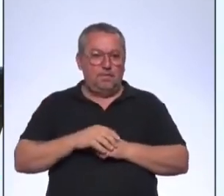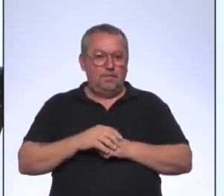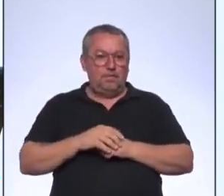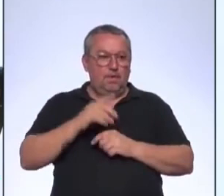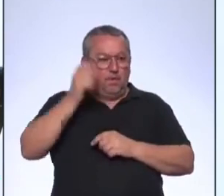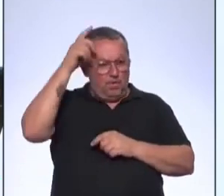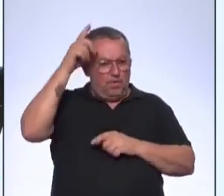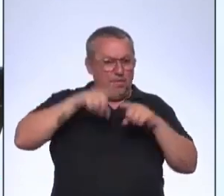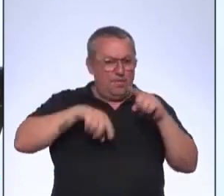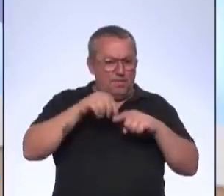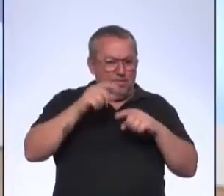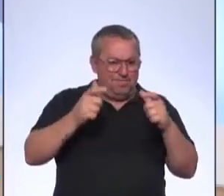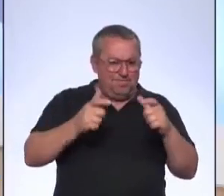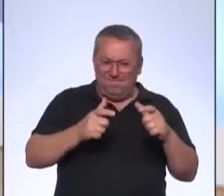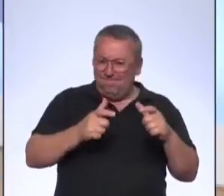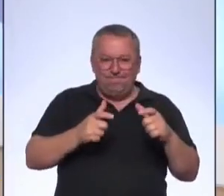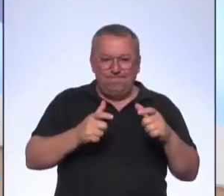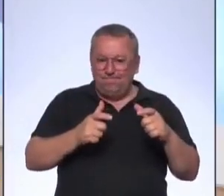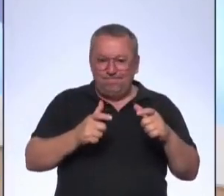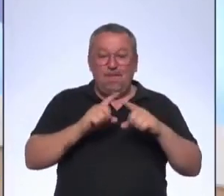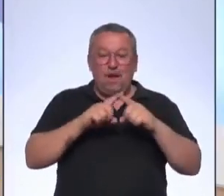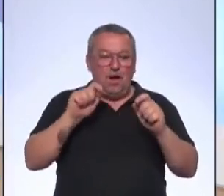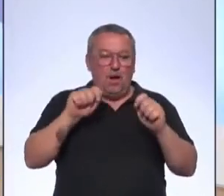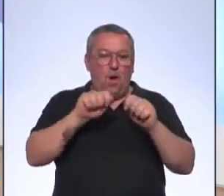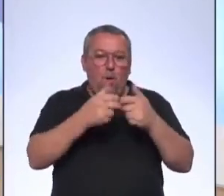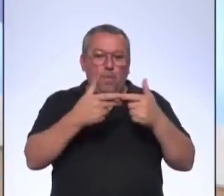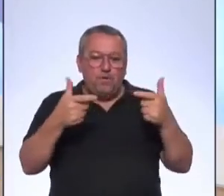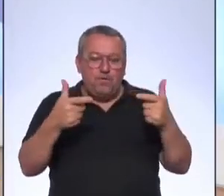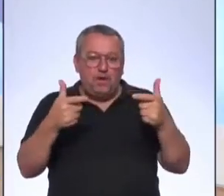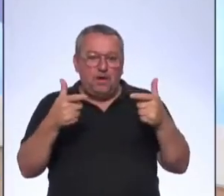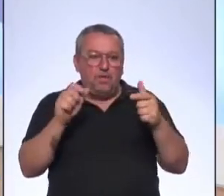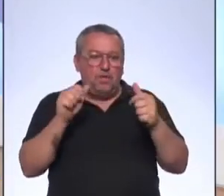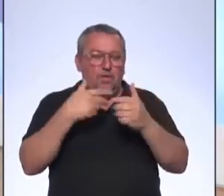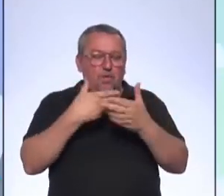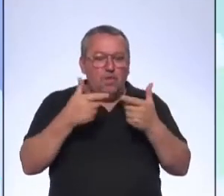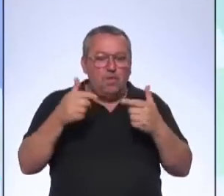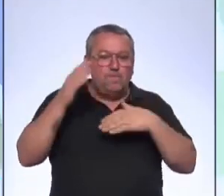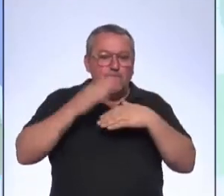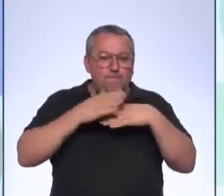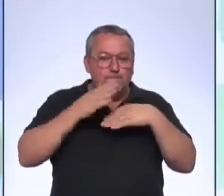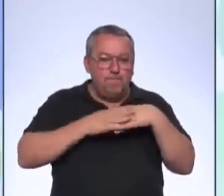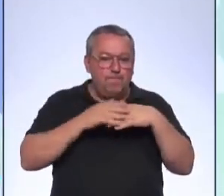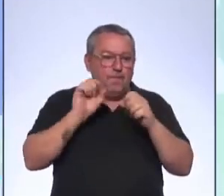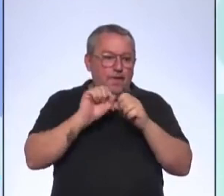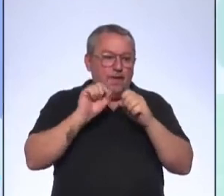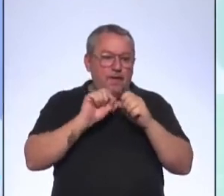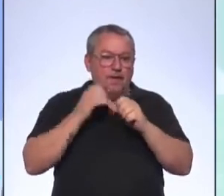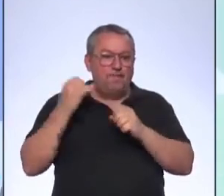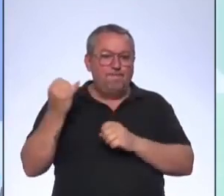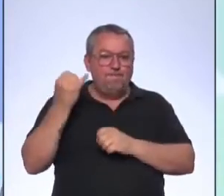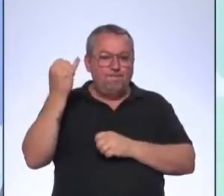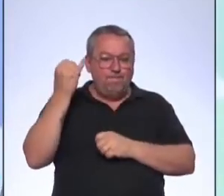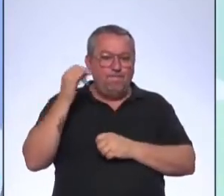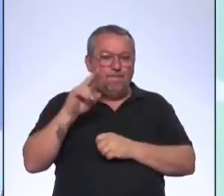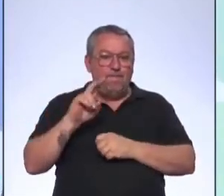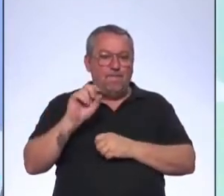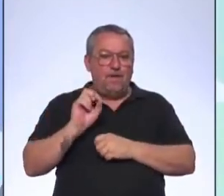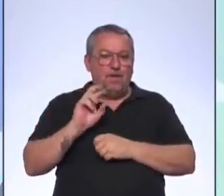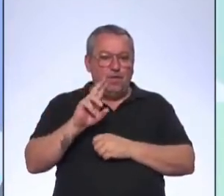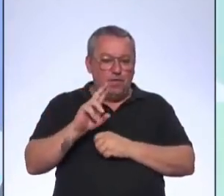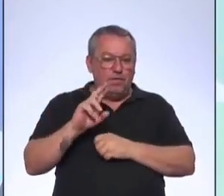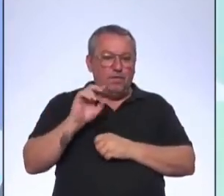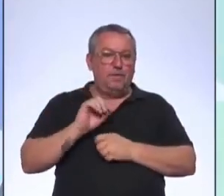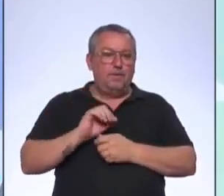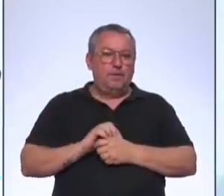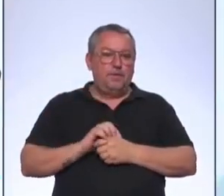não é, professor Carlos? Não, a cultura material são objetos construídos e que possuem valor simbólico e representativo para aquela